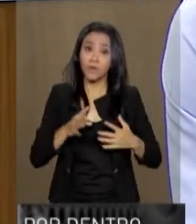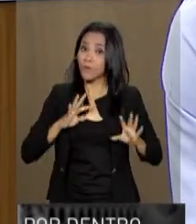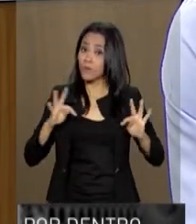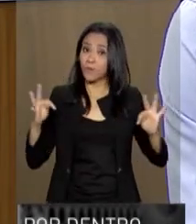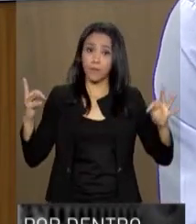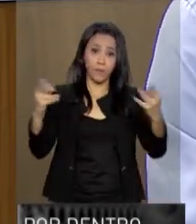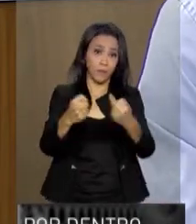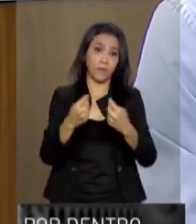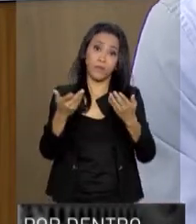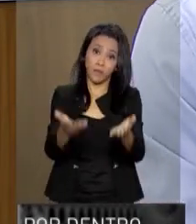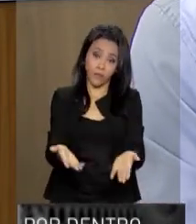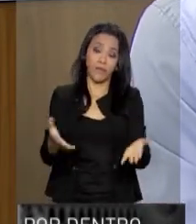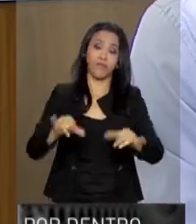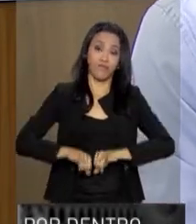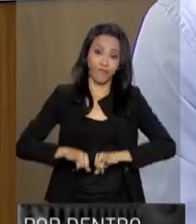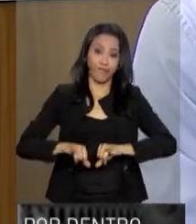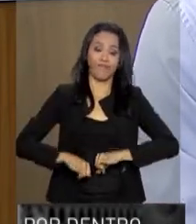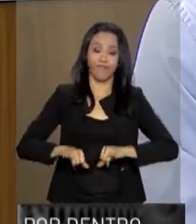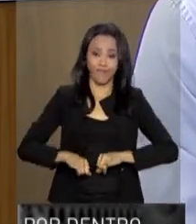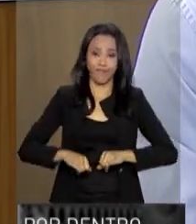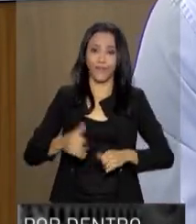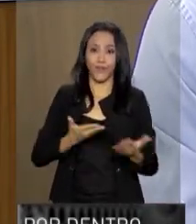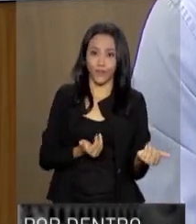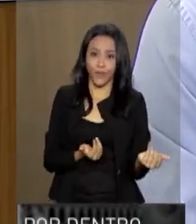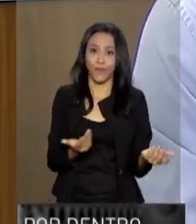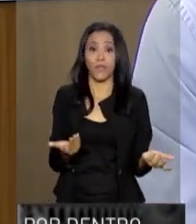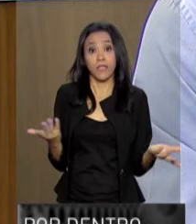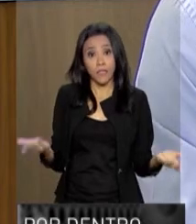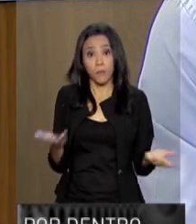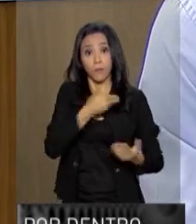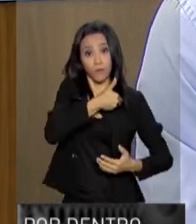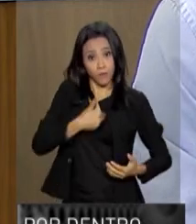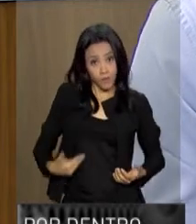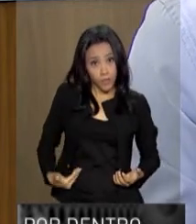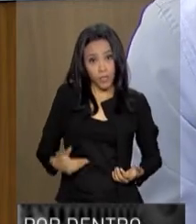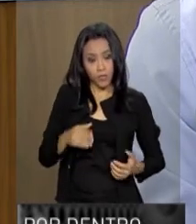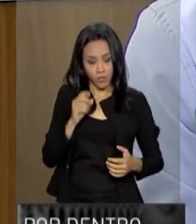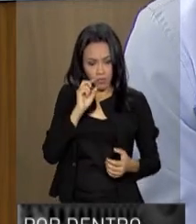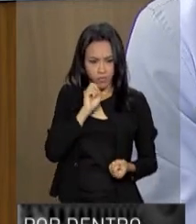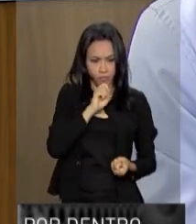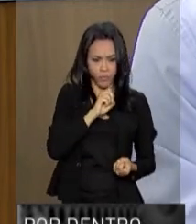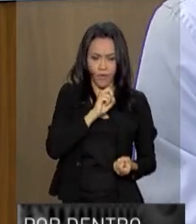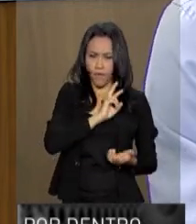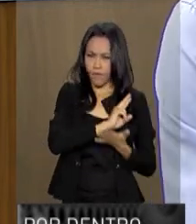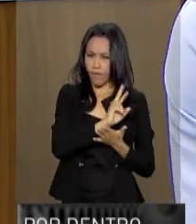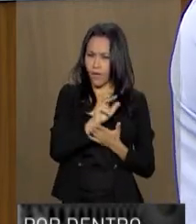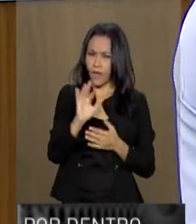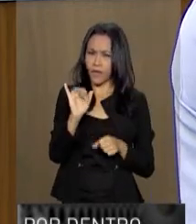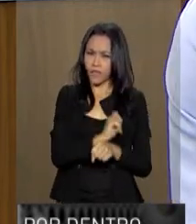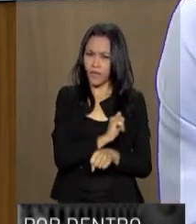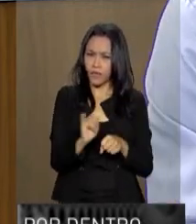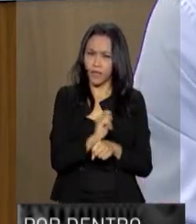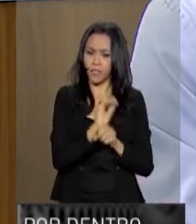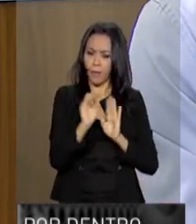esses jovens e o governo através desse conjunto de ações o brasil mais jovem que tem um investimento